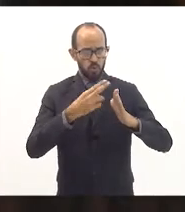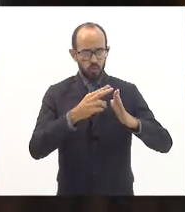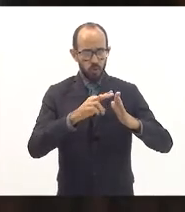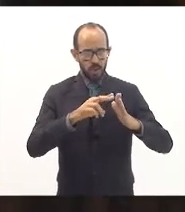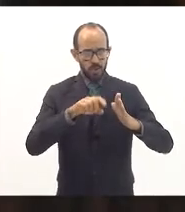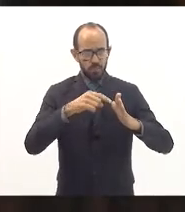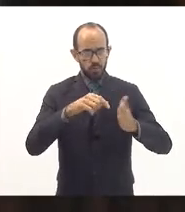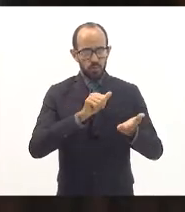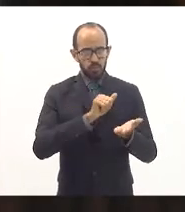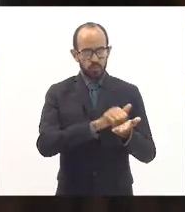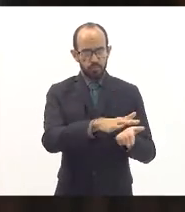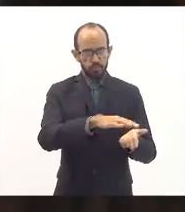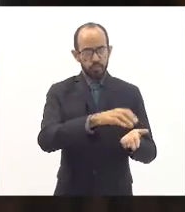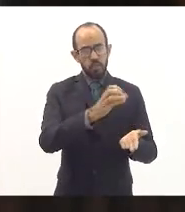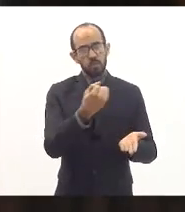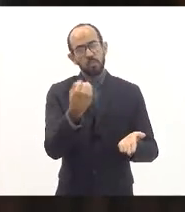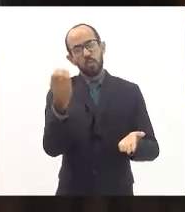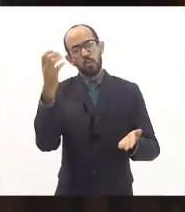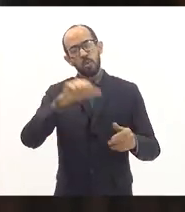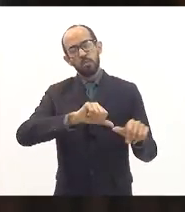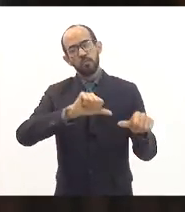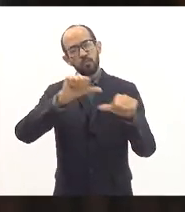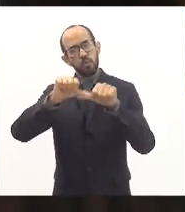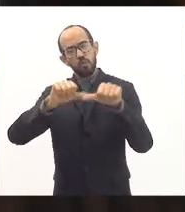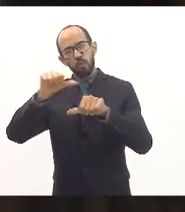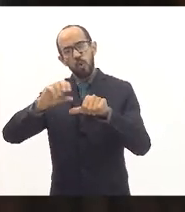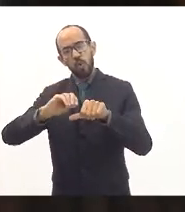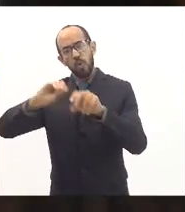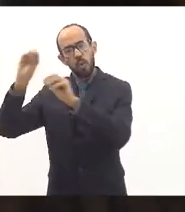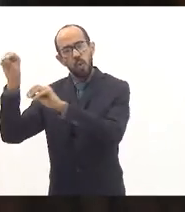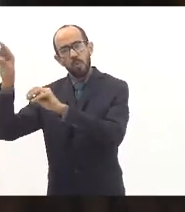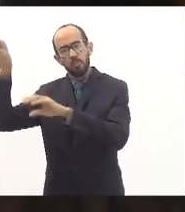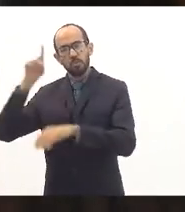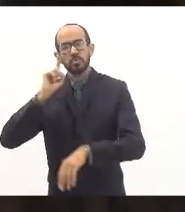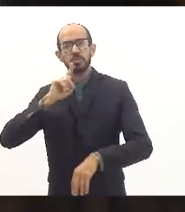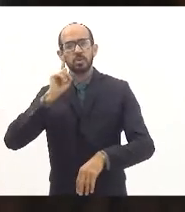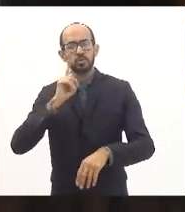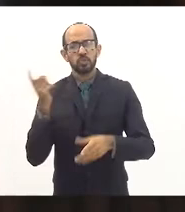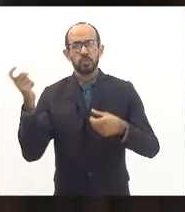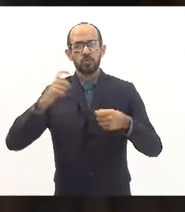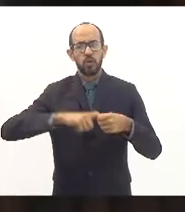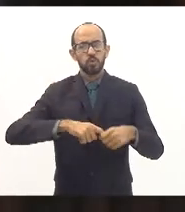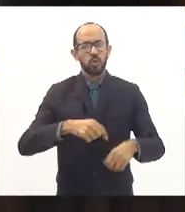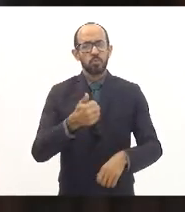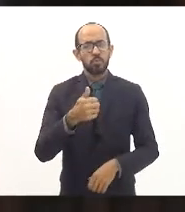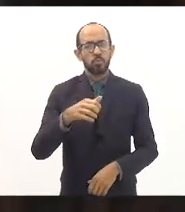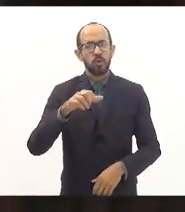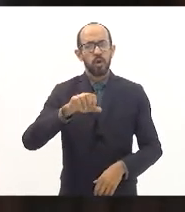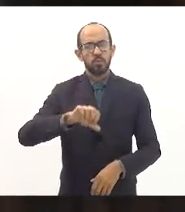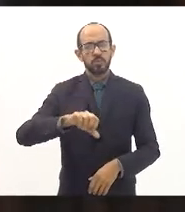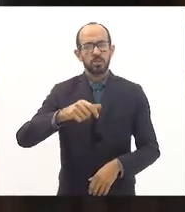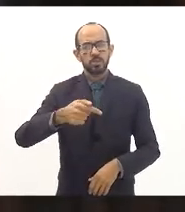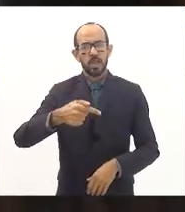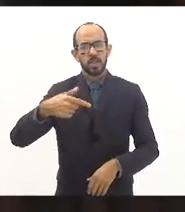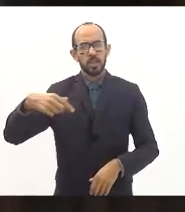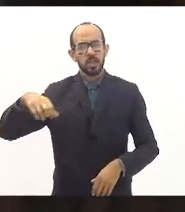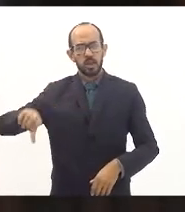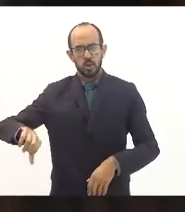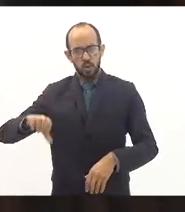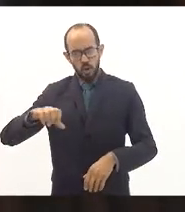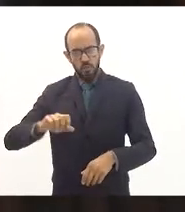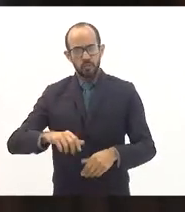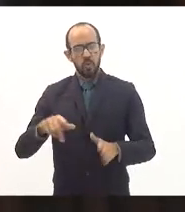continuou o exílio nos Estados Unidos, retornando ao Brasil apenas em 1979 com a lei da anistia.